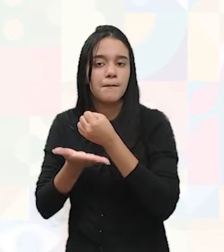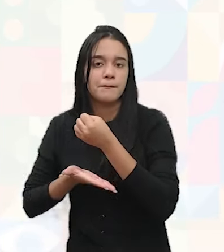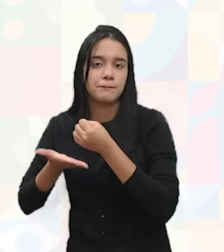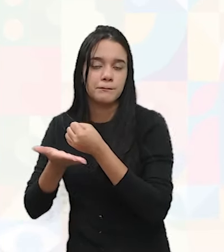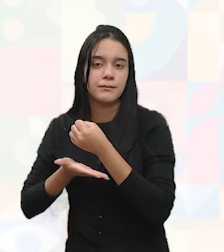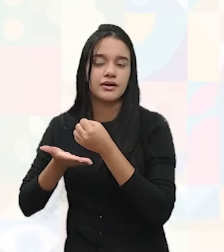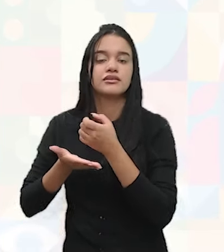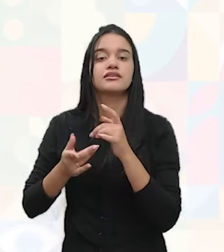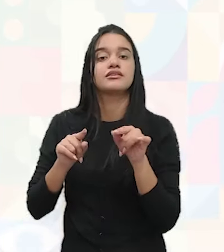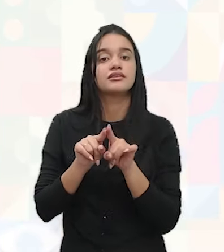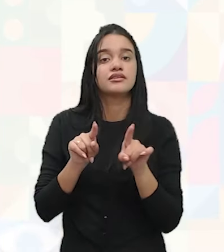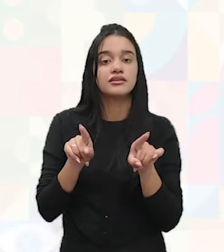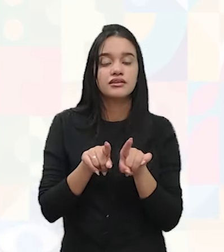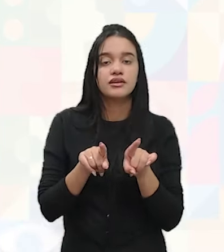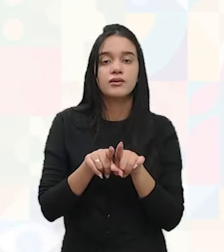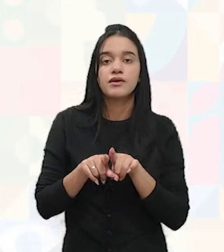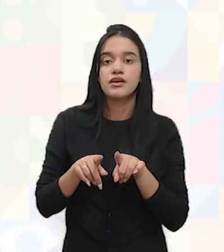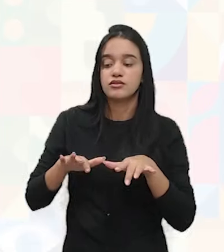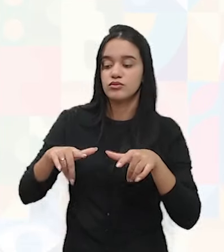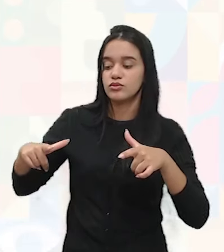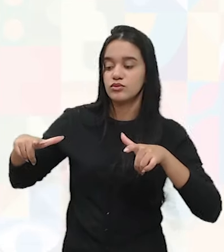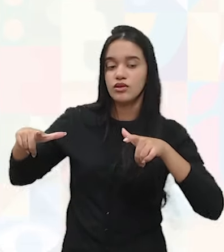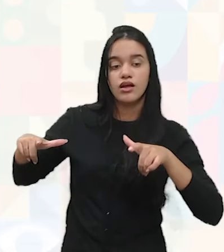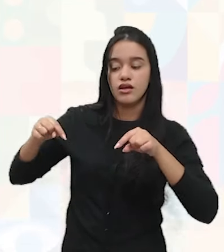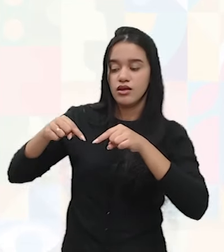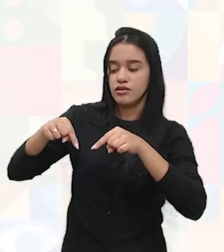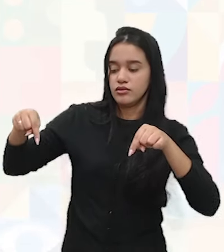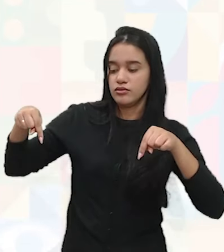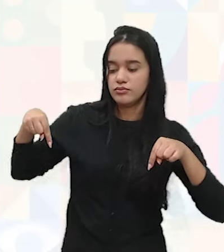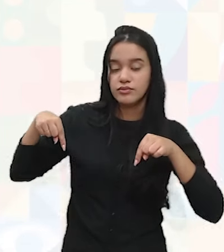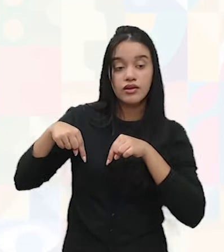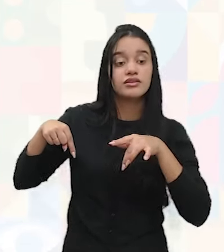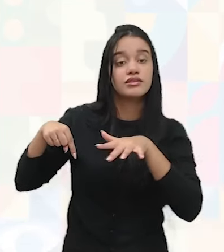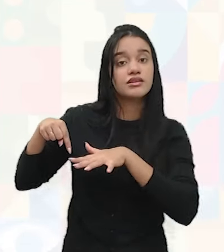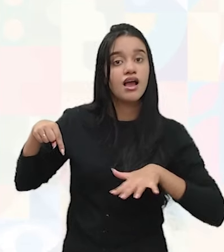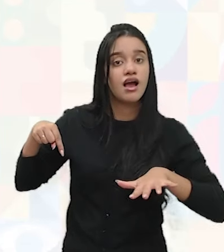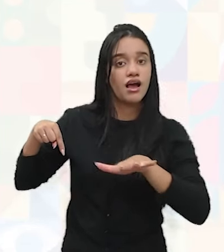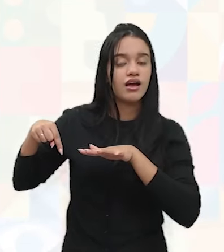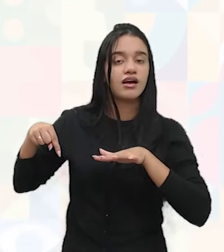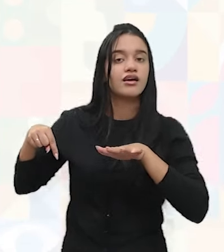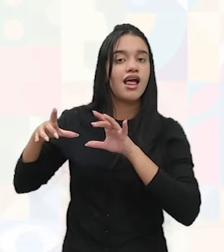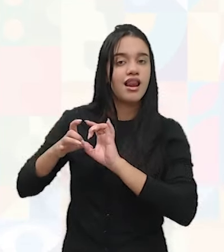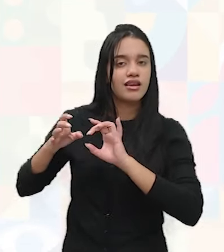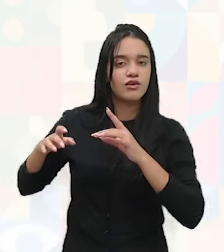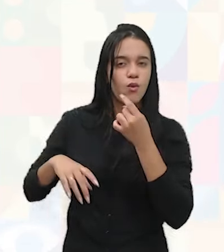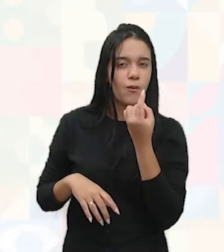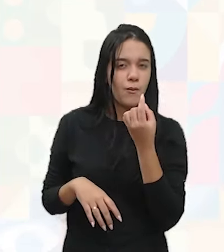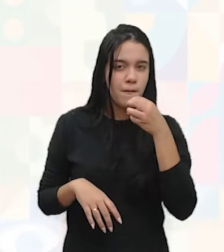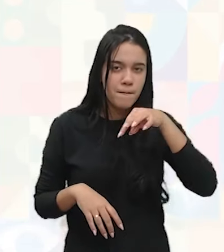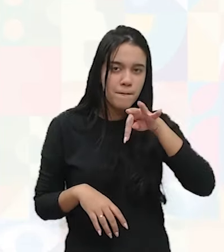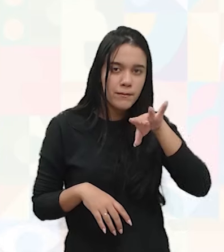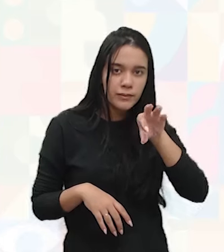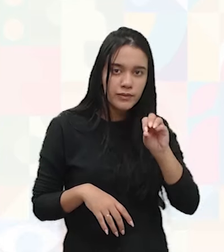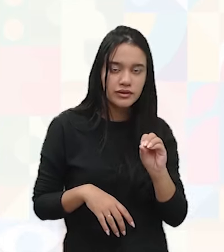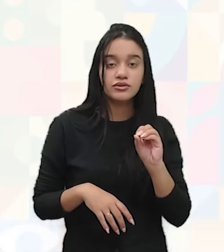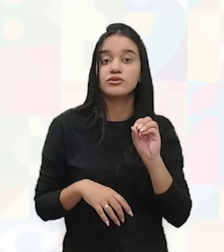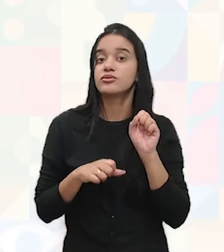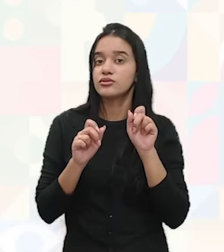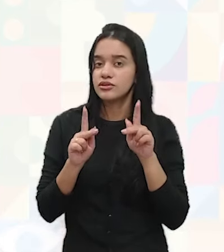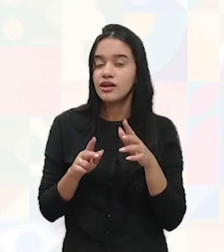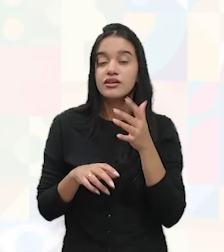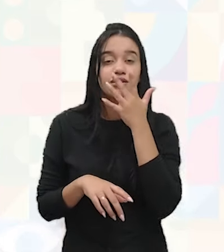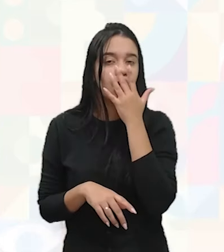disso a demarcação no piso né de área livre de 1 m qu tá 1 m por 1 na